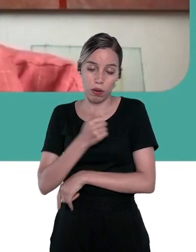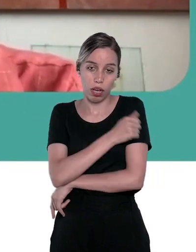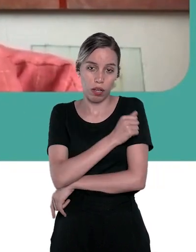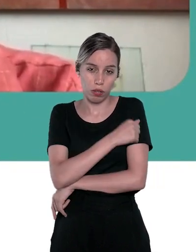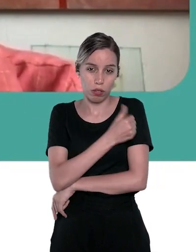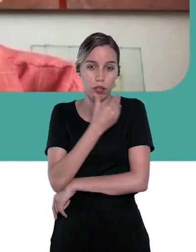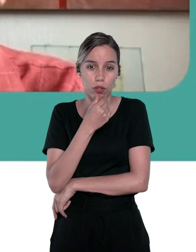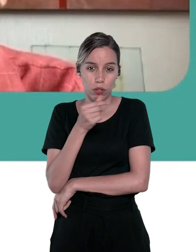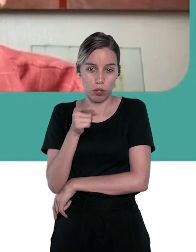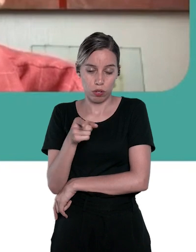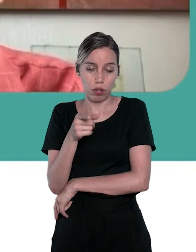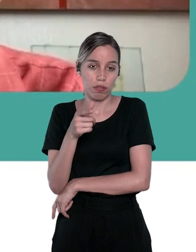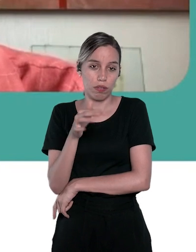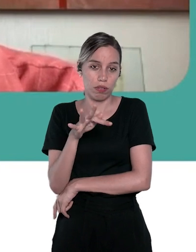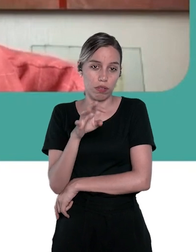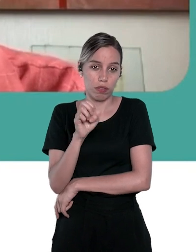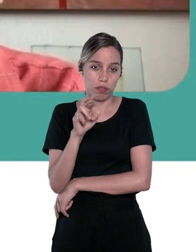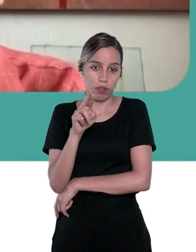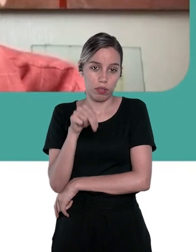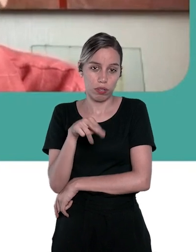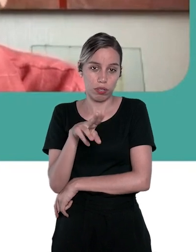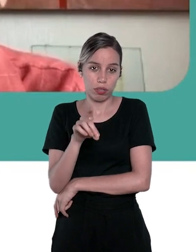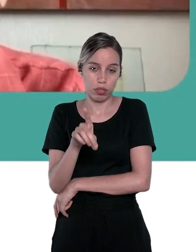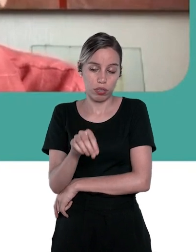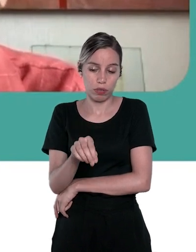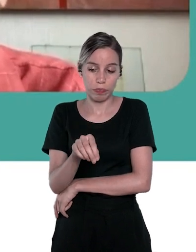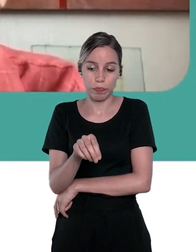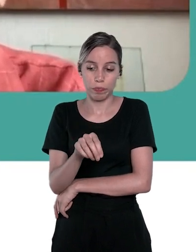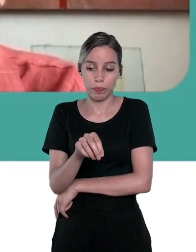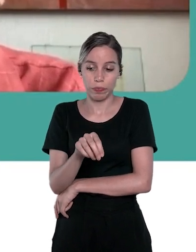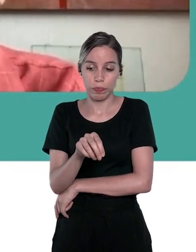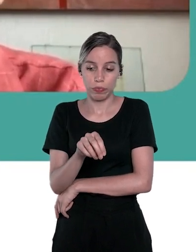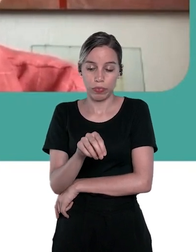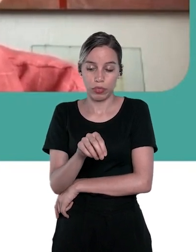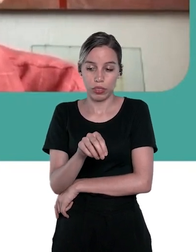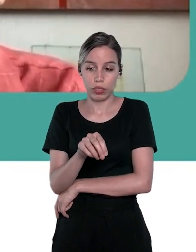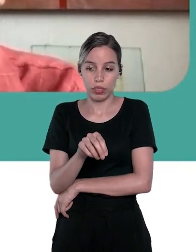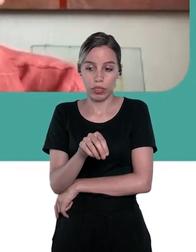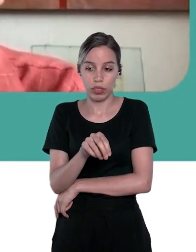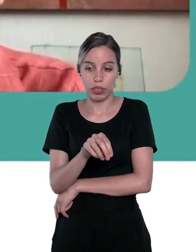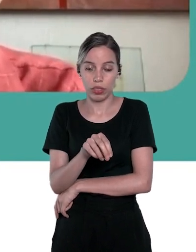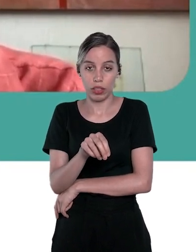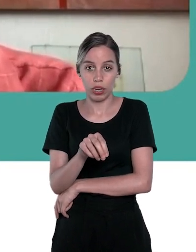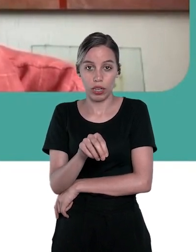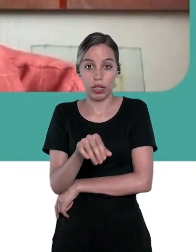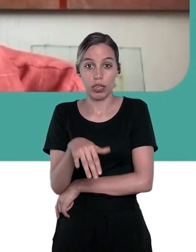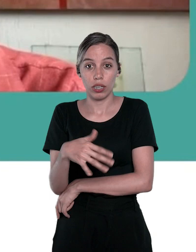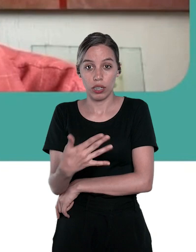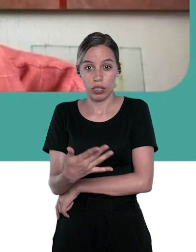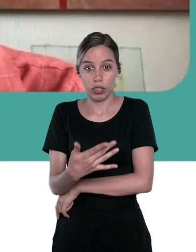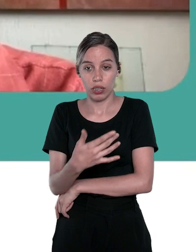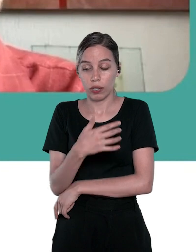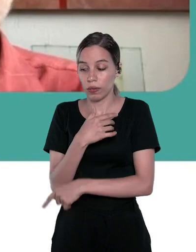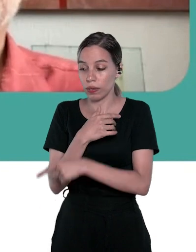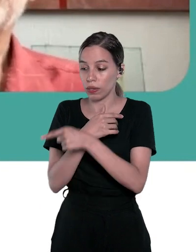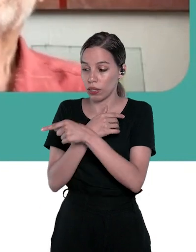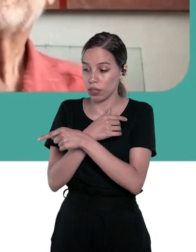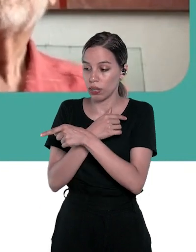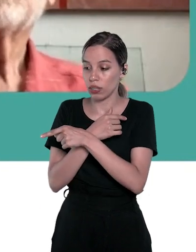fui relê-lo nessa ocasião e refiz o personagem o perfil do João Alfonso a partir dessas